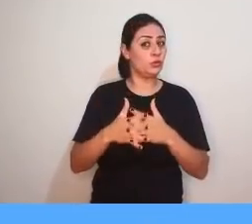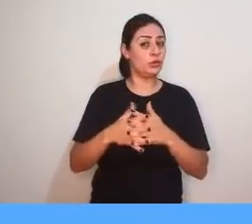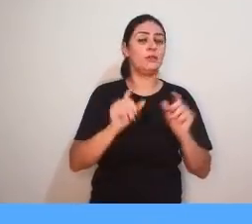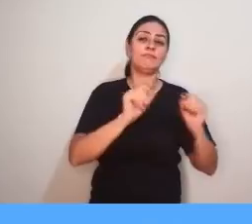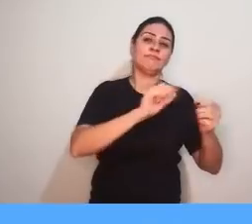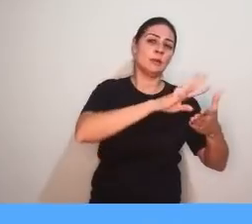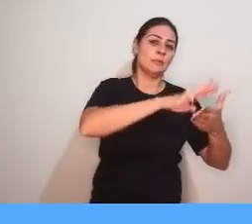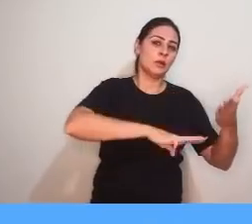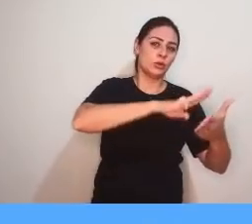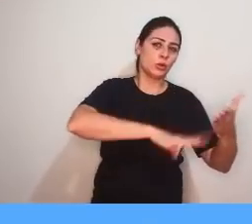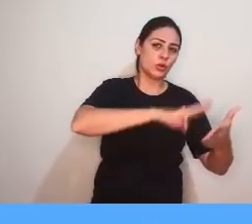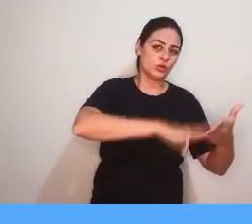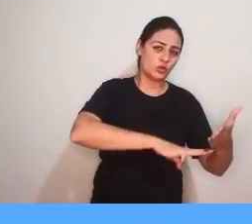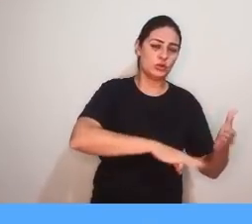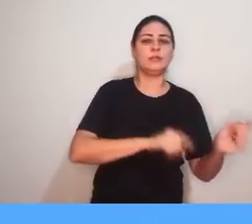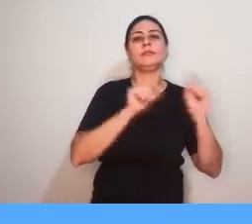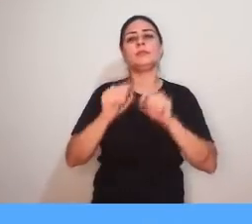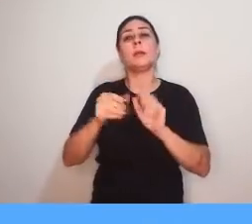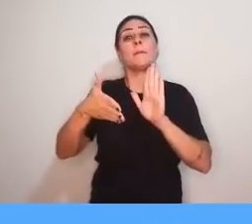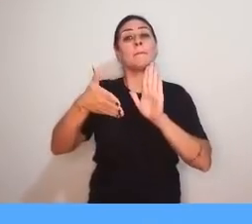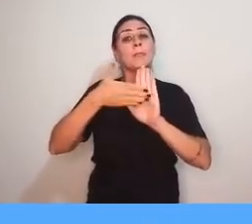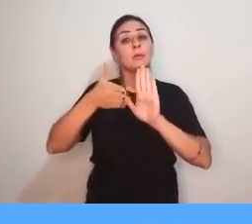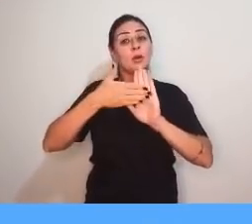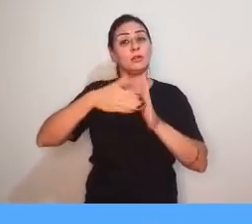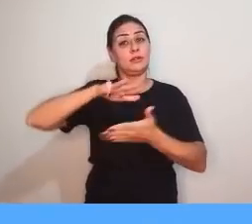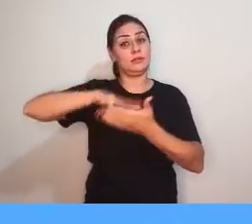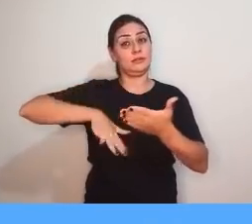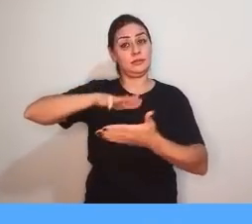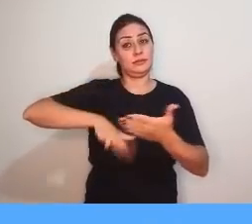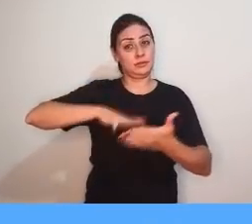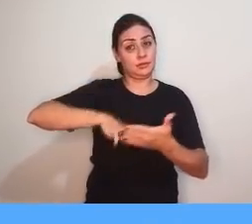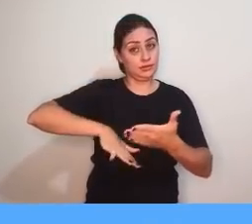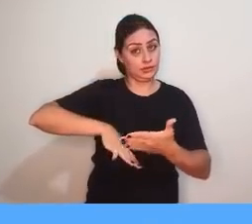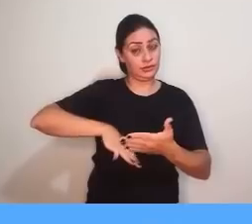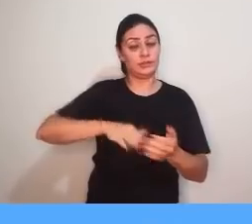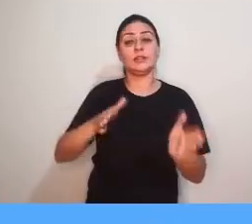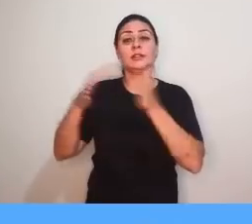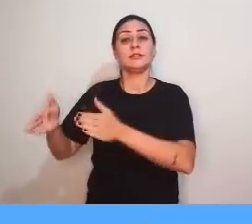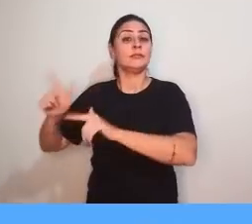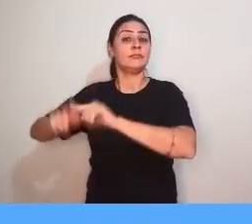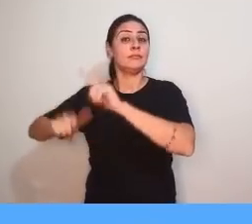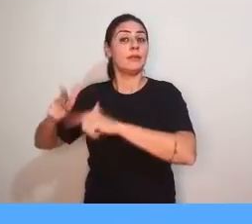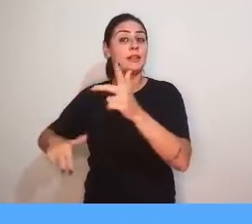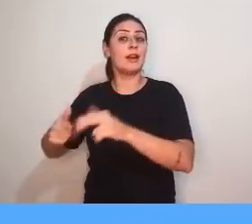o que é proposta metodológica, tá, com instrumentos, com técnicas, com